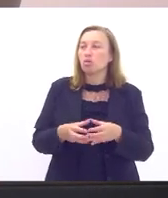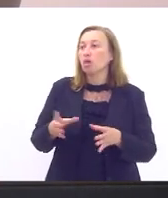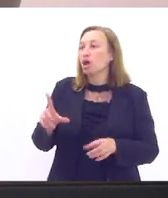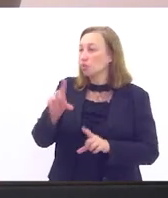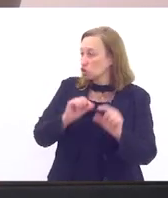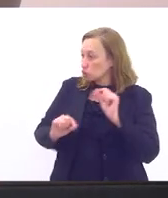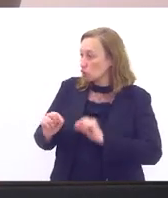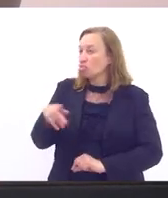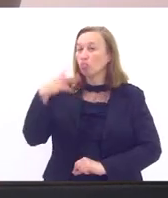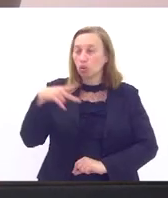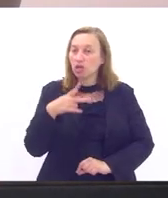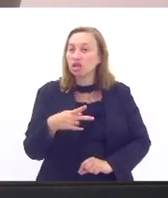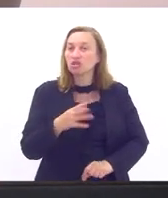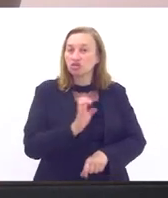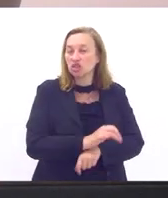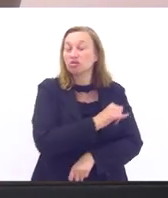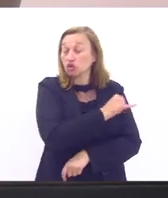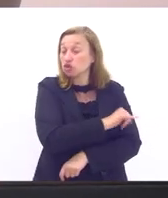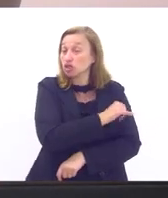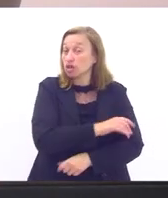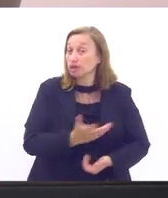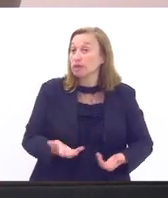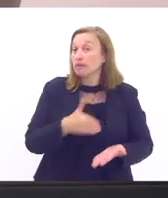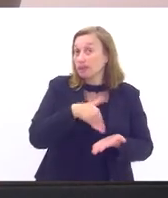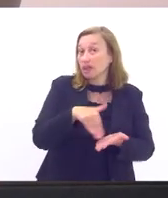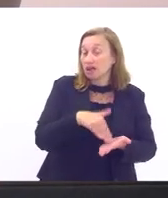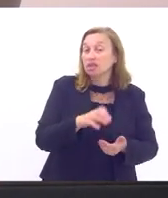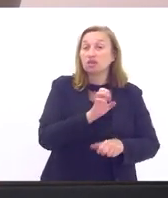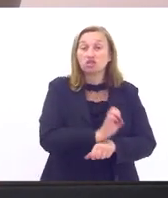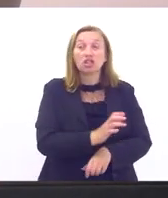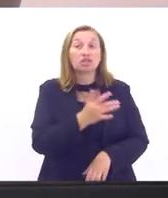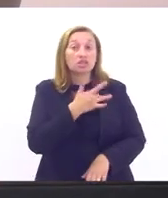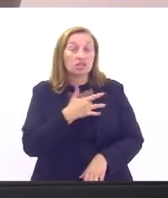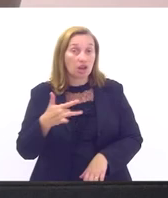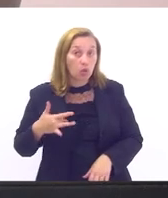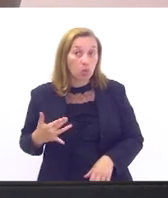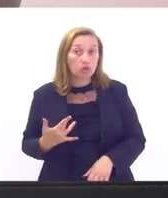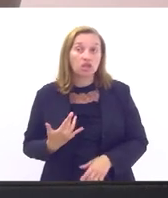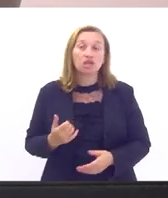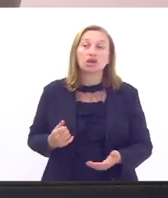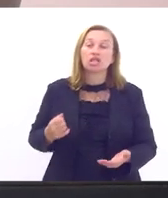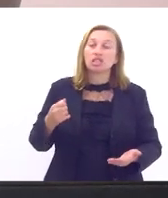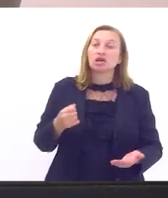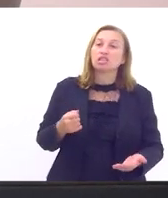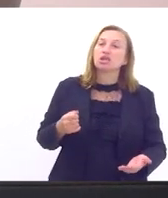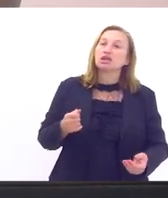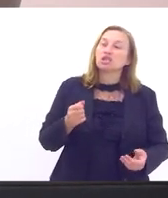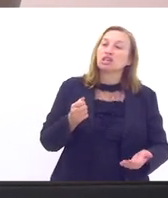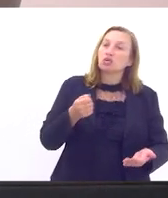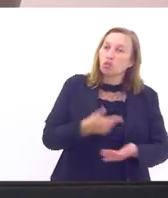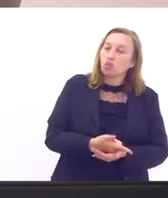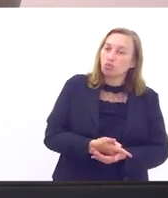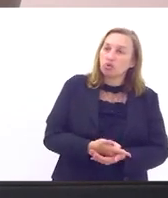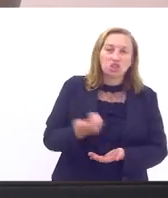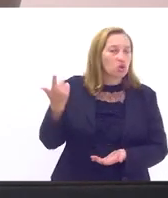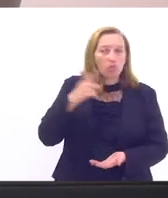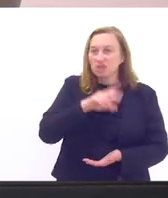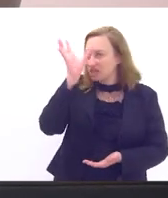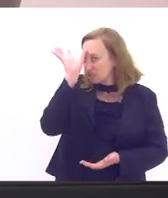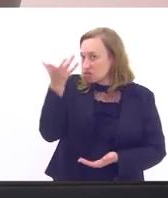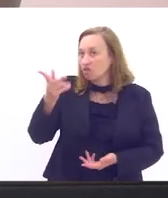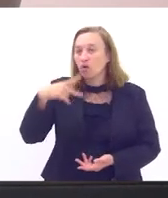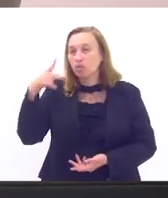inclusive, política, no âmbito do Estado do Rio de Janeiro, da Secretaria de Estado de Saúde, que executa o termo de cooperação e não consegue tomar a decisão